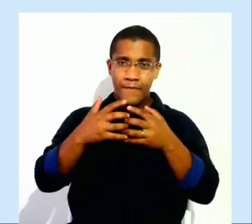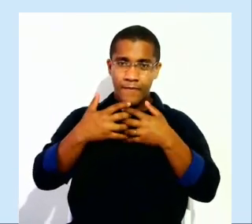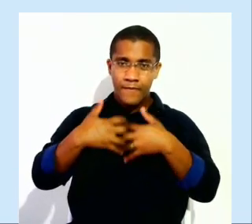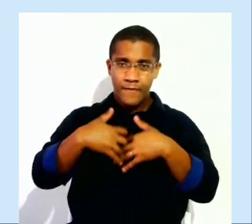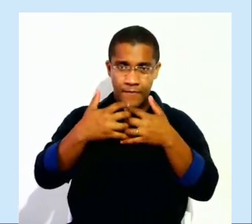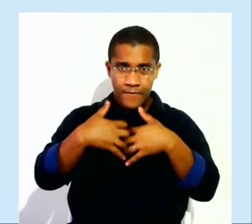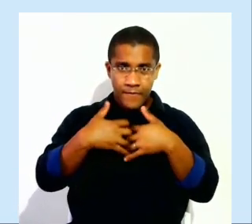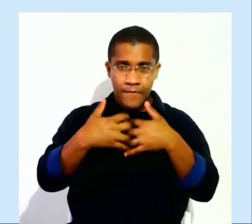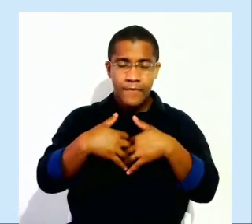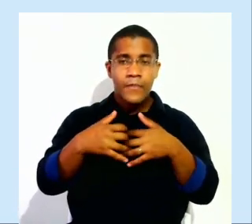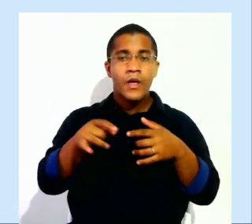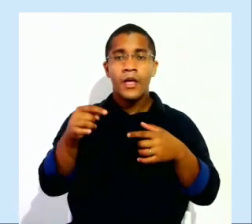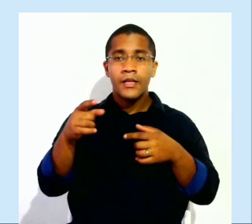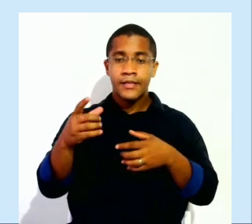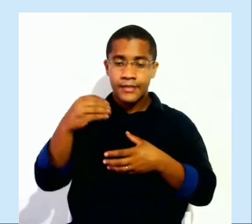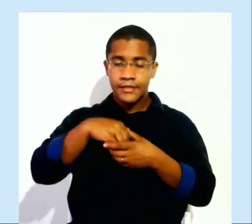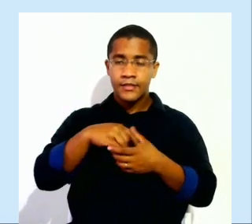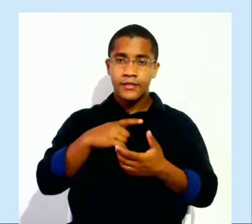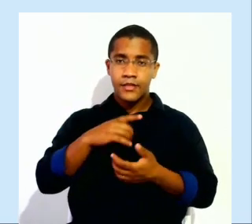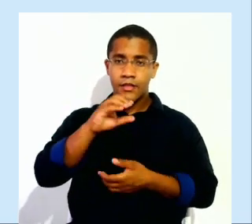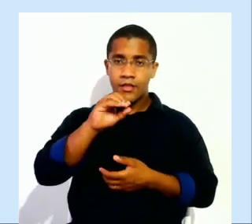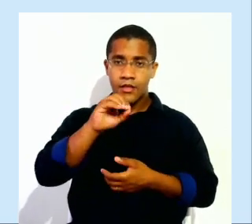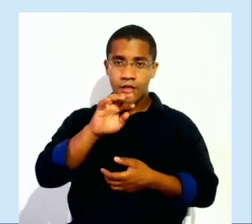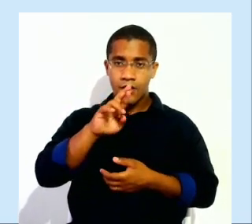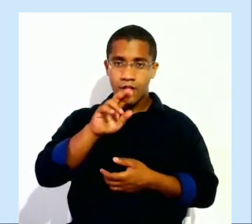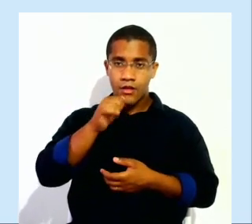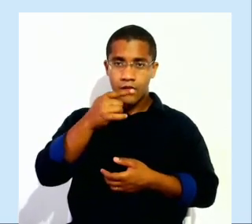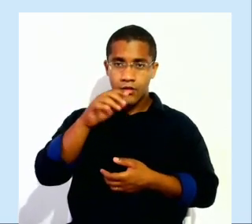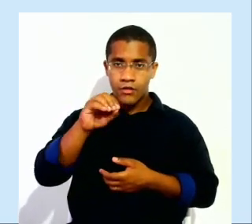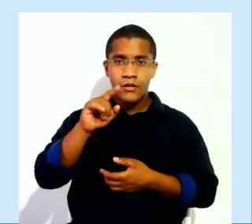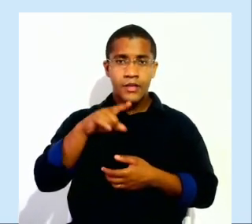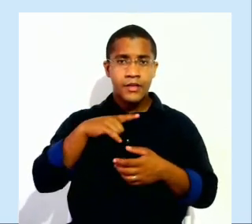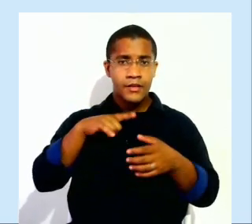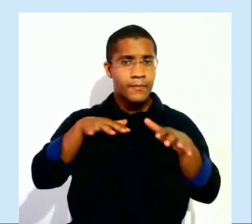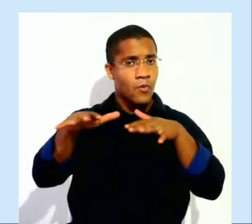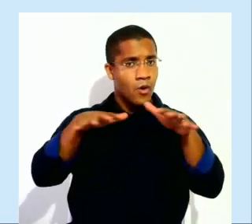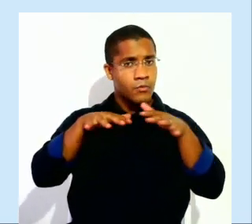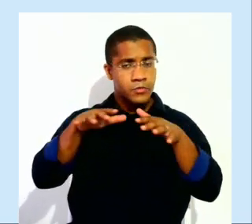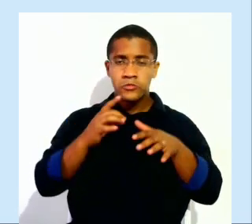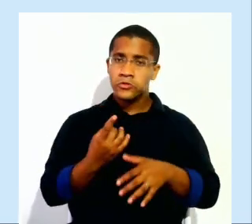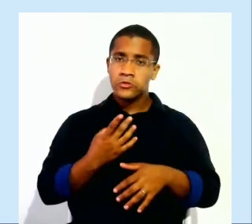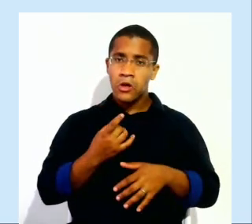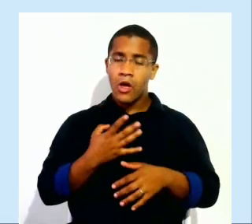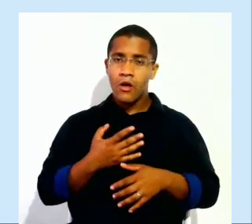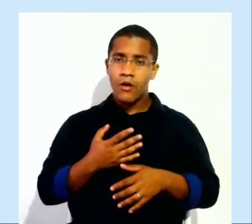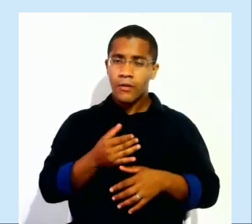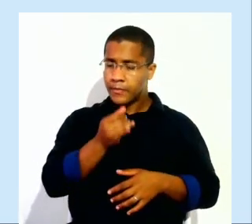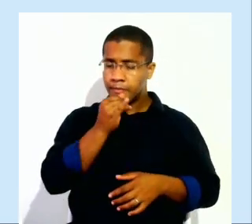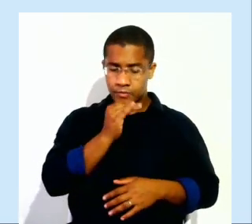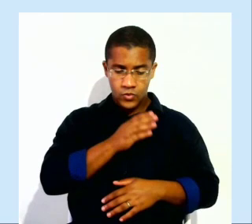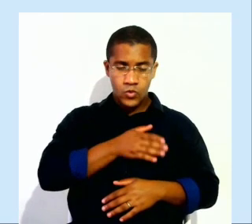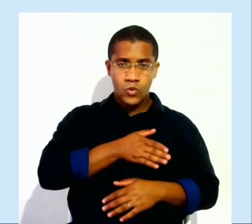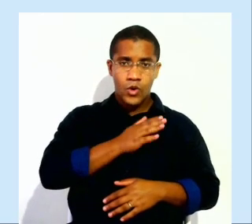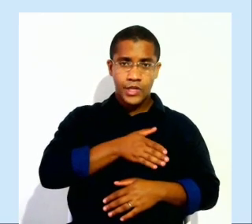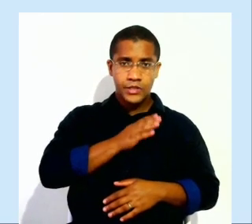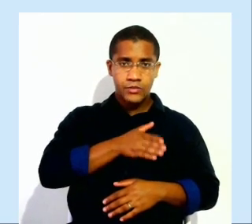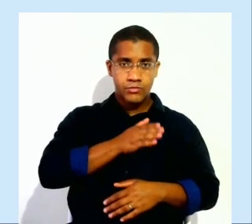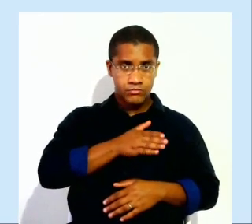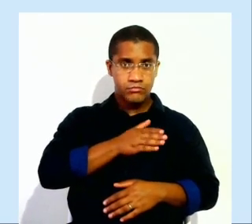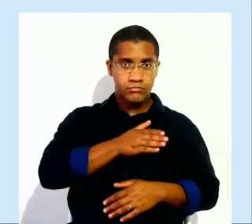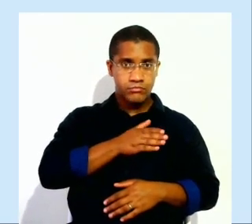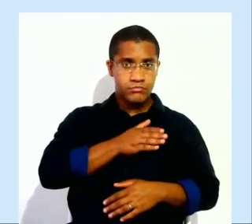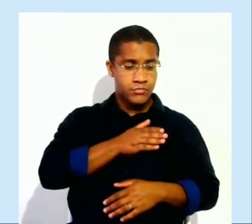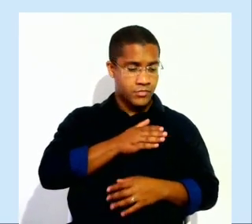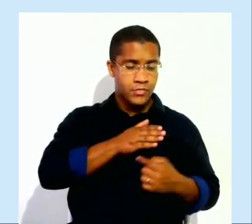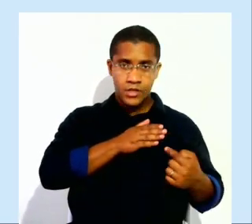máquina, existem órgãos que vão estar trabalhando e realizando movimentos que são involuntários. Por exemplo,